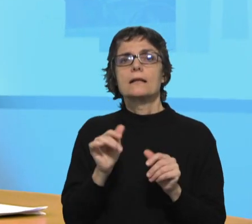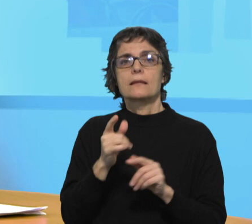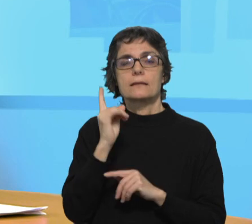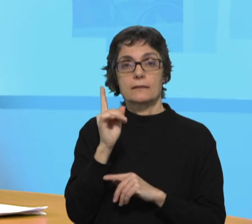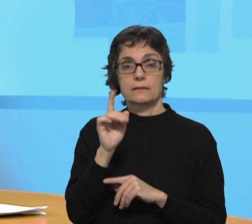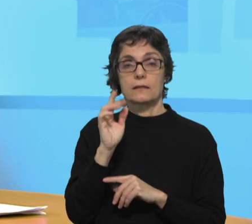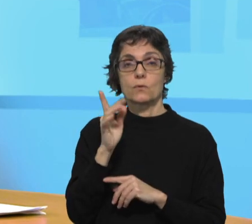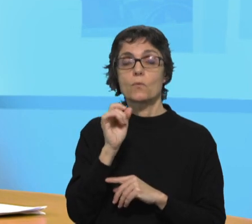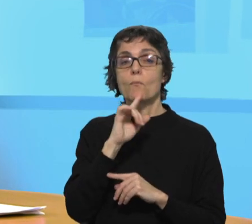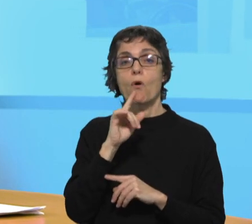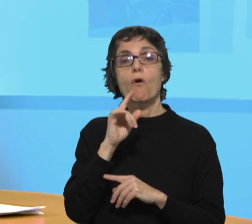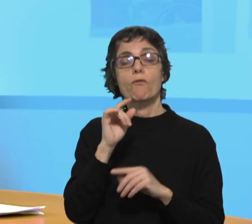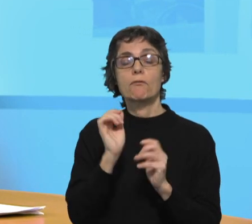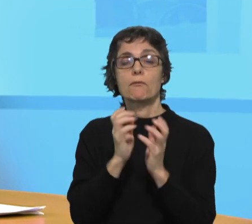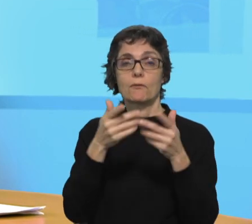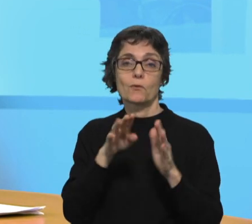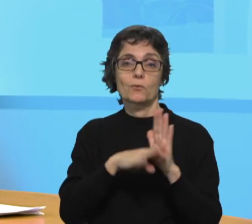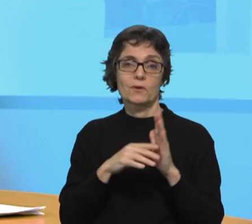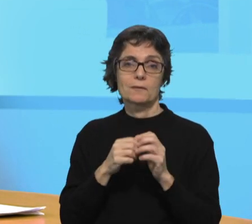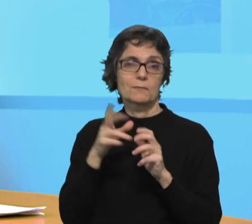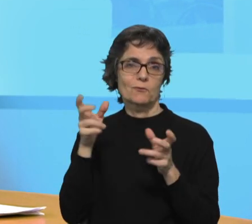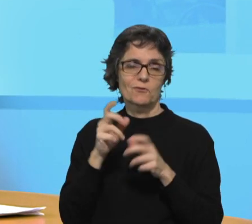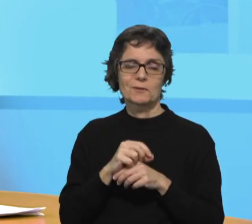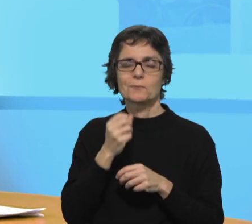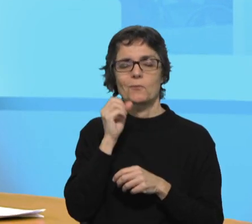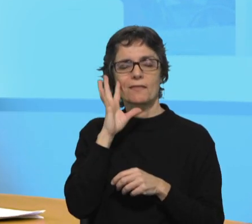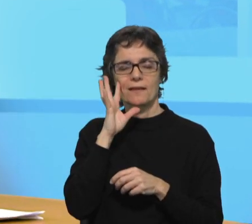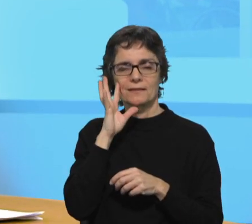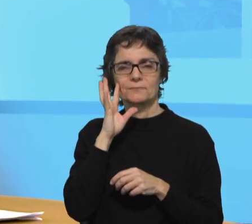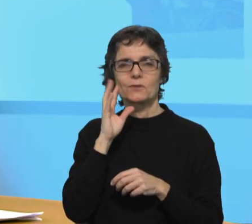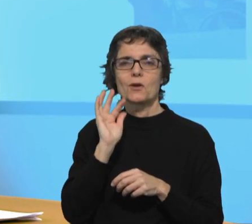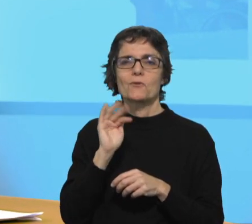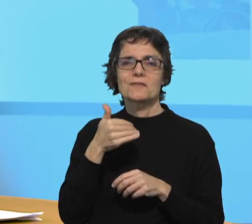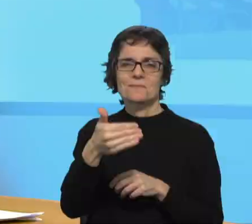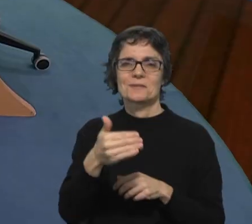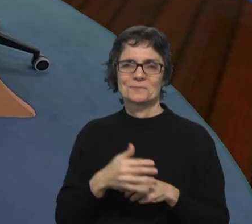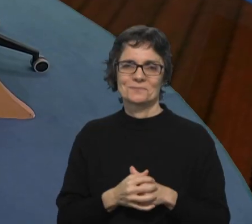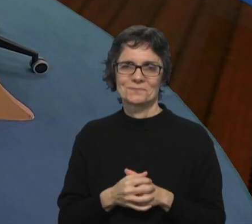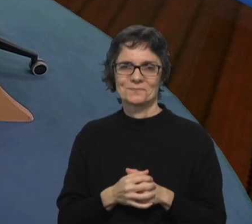rádio do programa Eclésia. Tenha então uma muito boa tarde, tenha também um bom fim de semana.